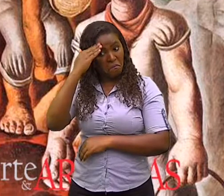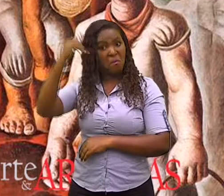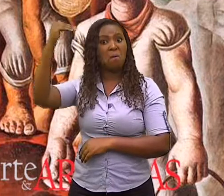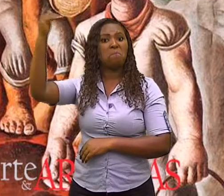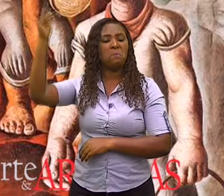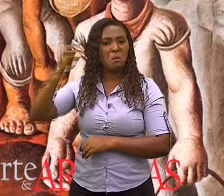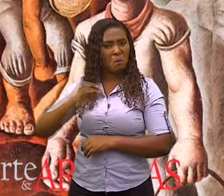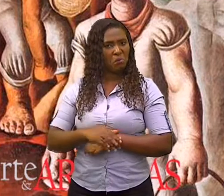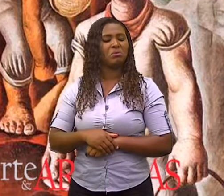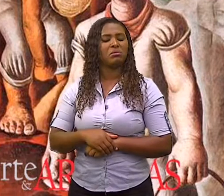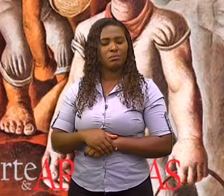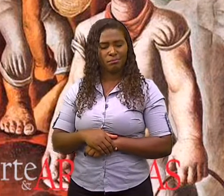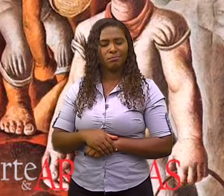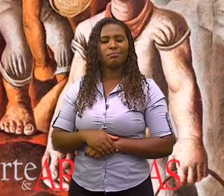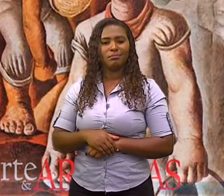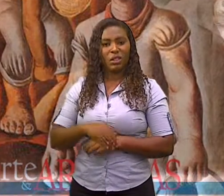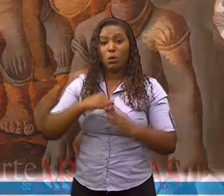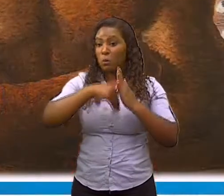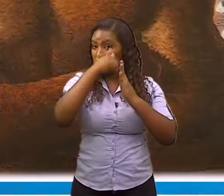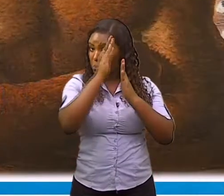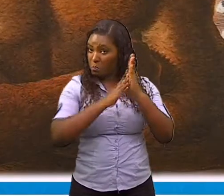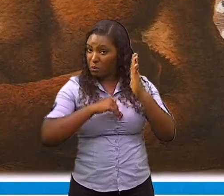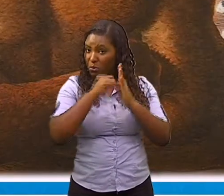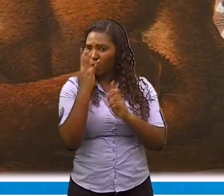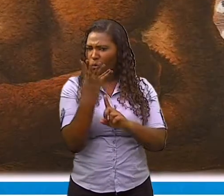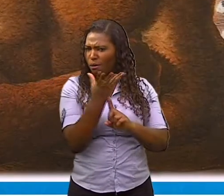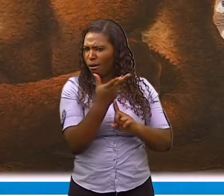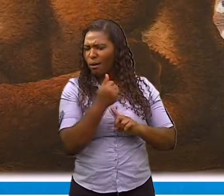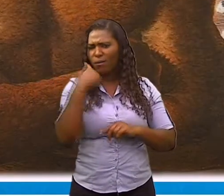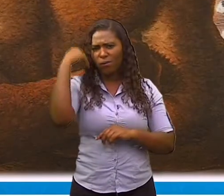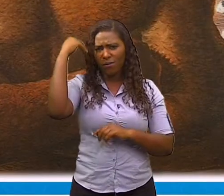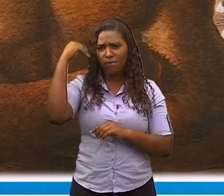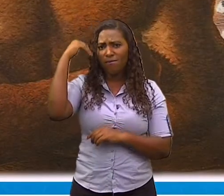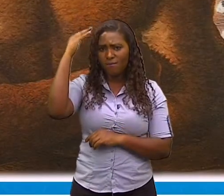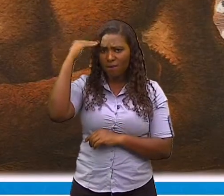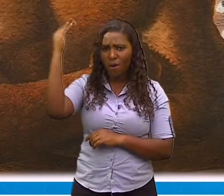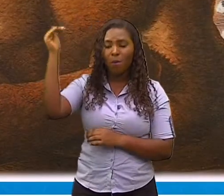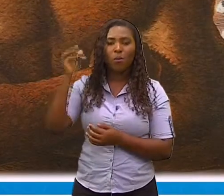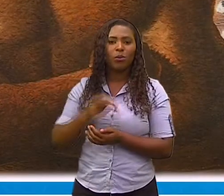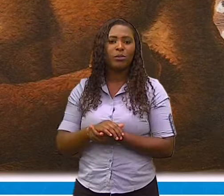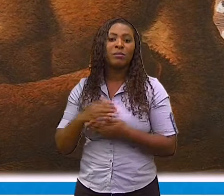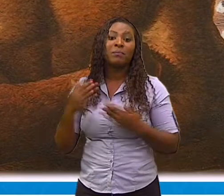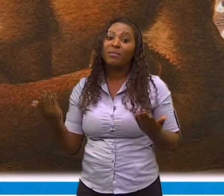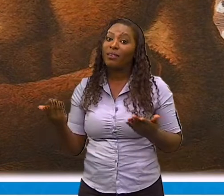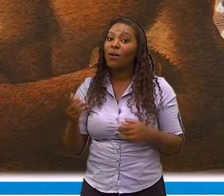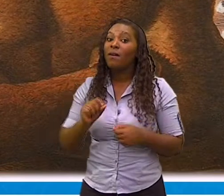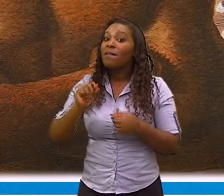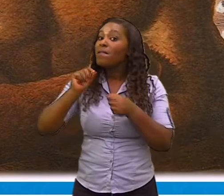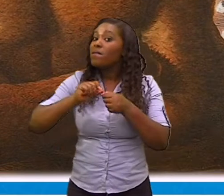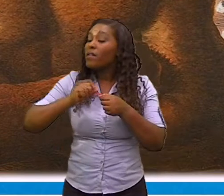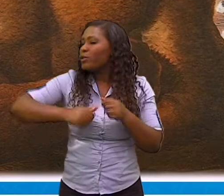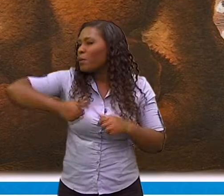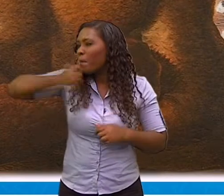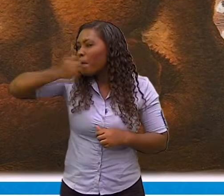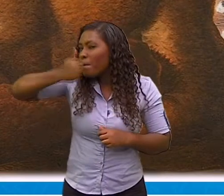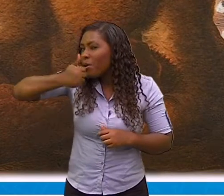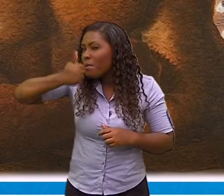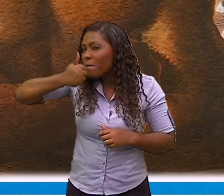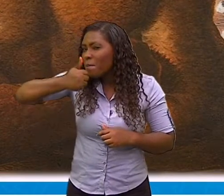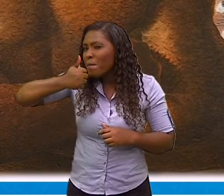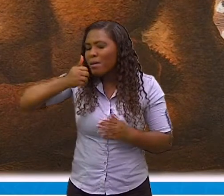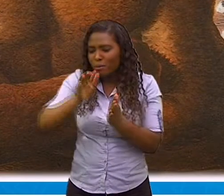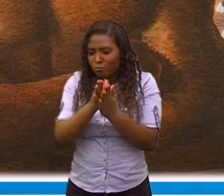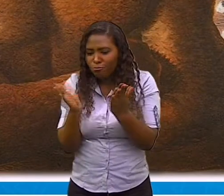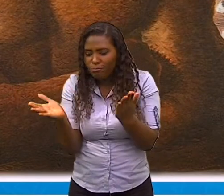E nesse momento, nesse período, Cândido Portinari terá o seu primeiro livro dedicado à sua pessoa, à sua obra, à